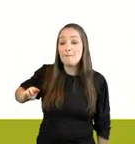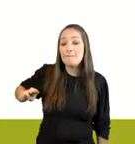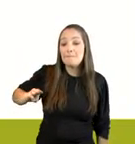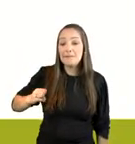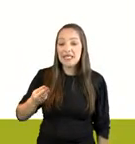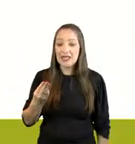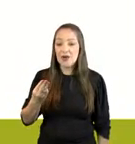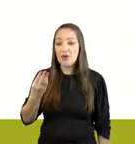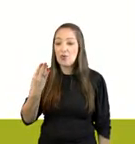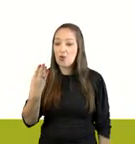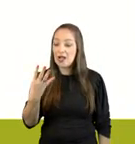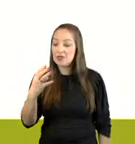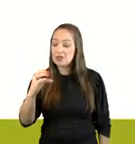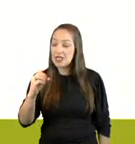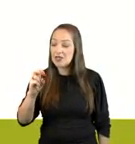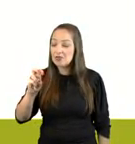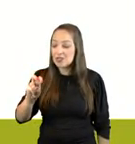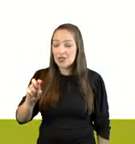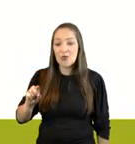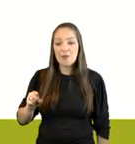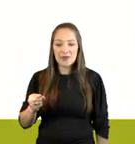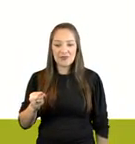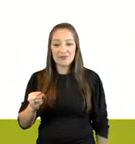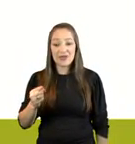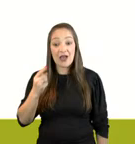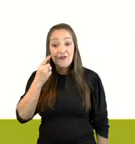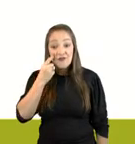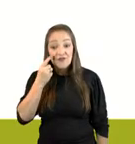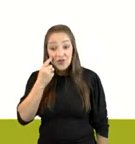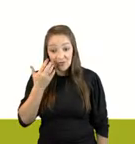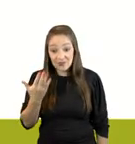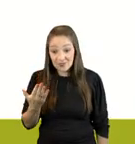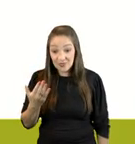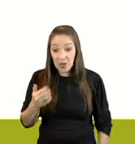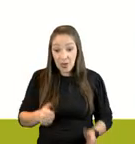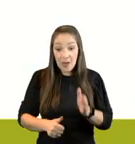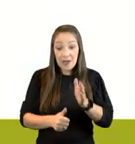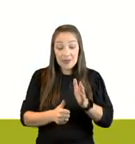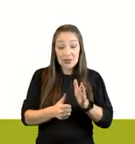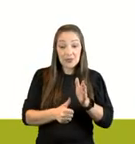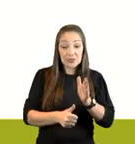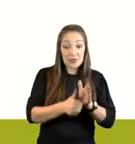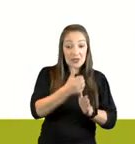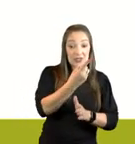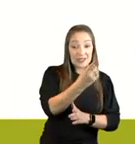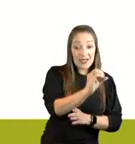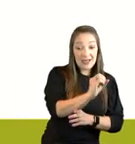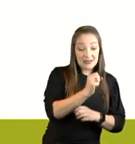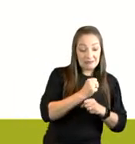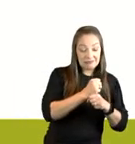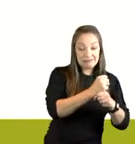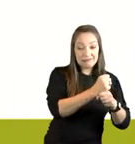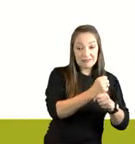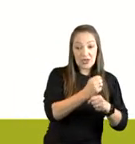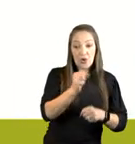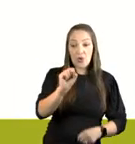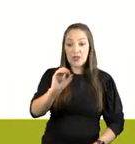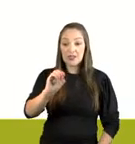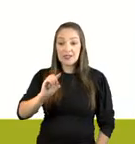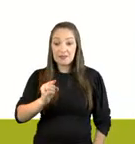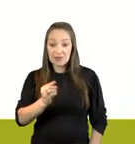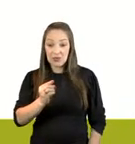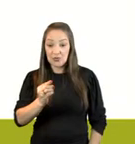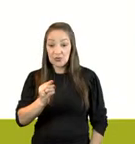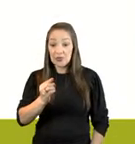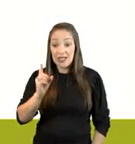1.405.000. Ou seja, nos primeiros 10 anos o cara ganhou 80 mil, nos últimos